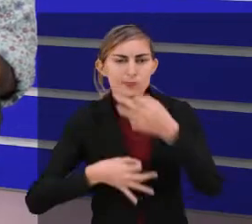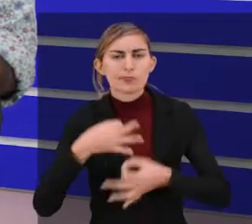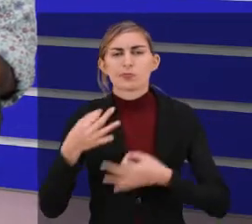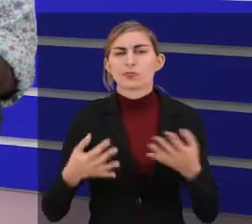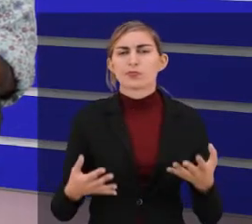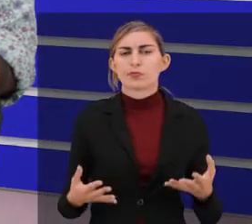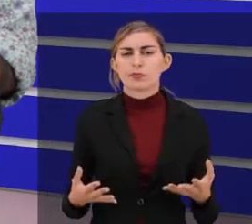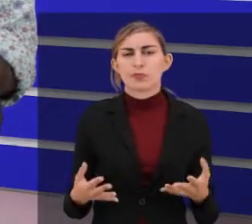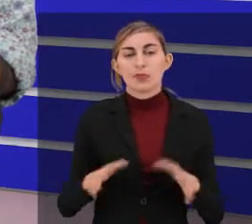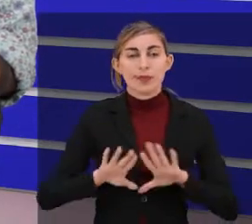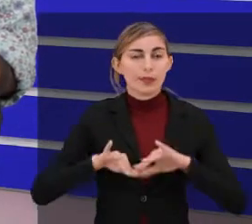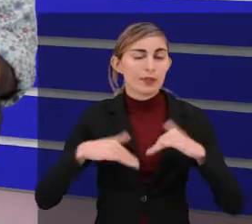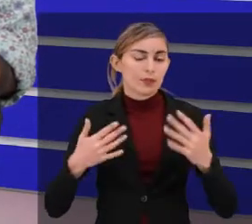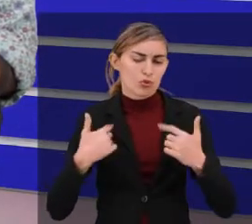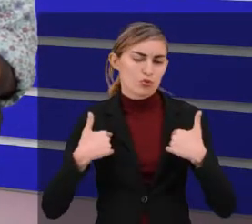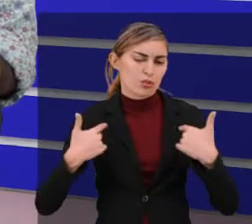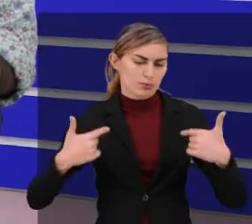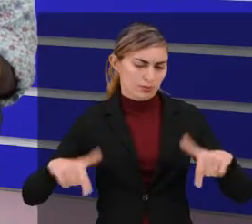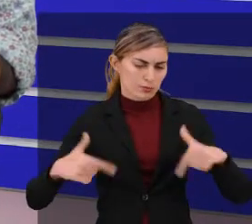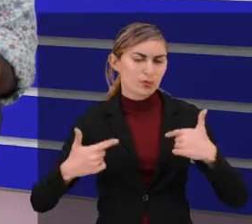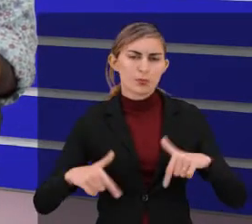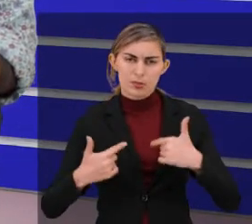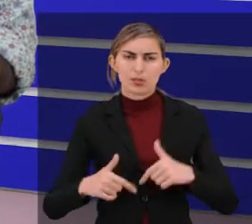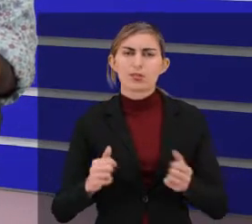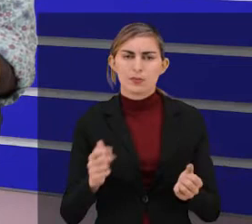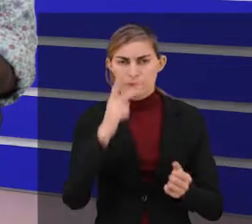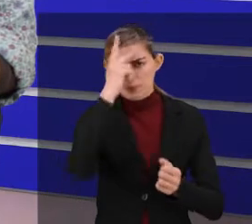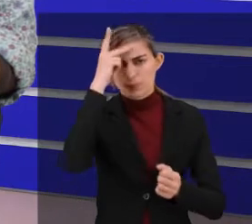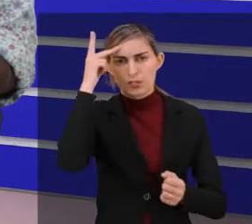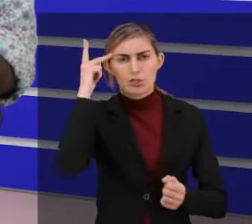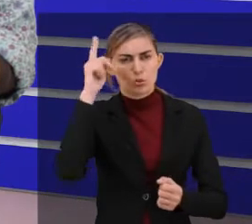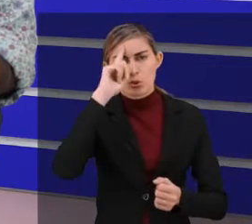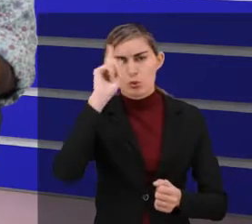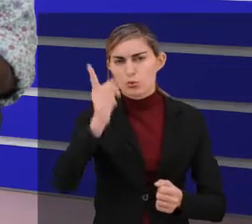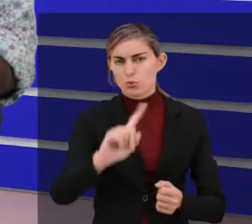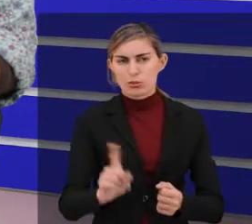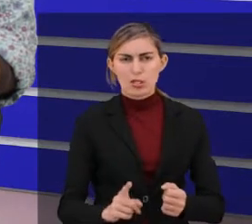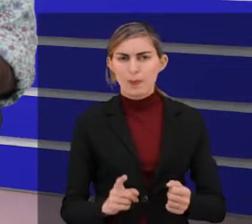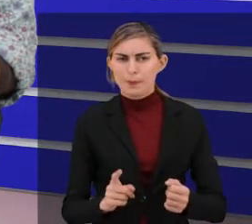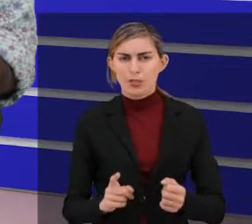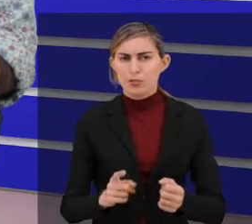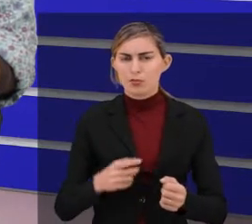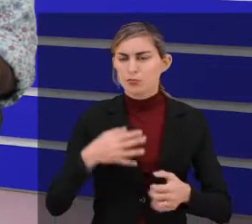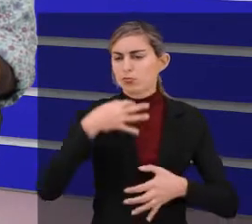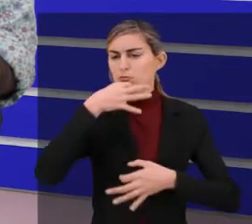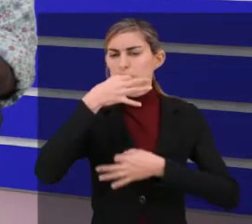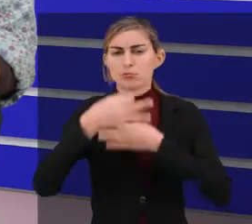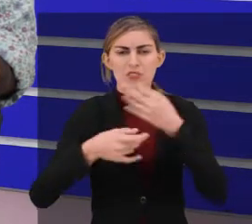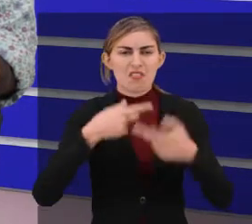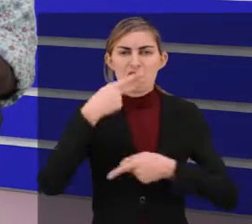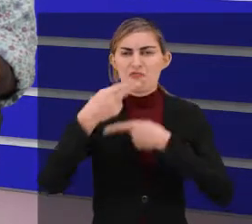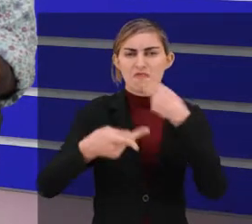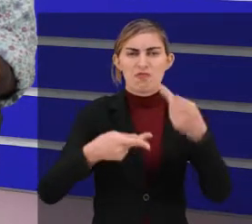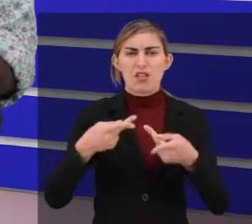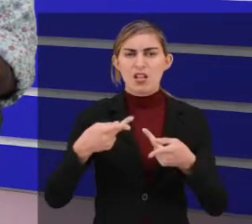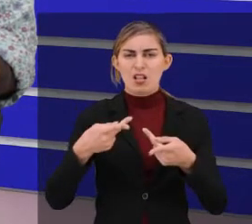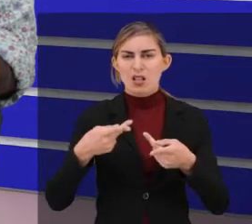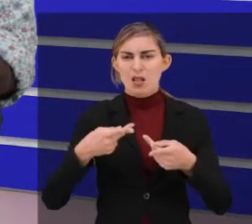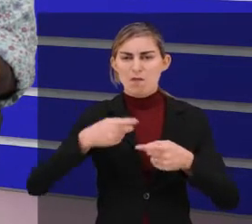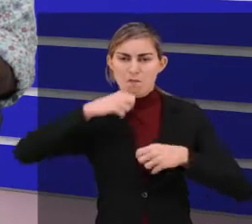colocações. Então, eu já trabalhei com pessoas que elas não sabiam se colocar. Elas falavam de